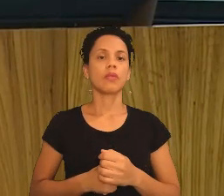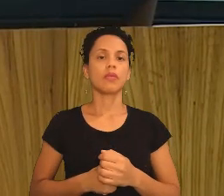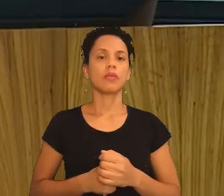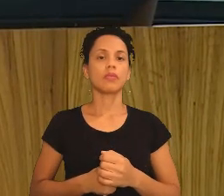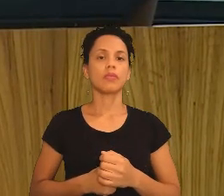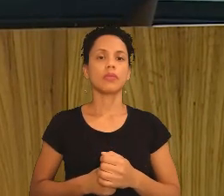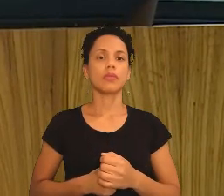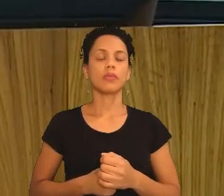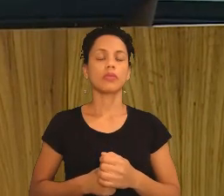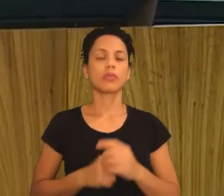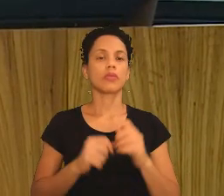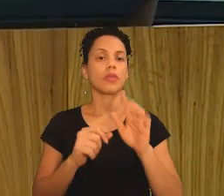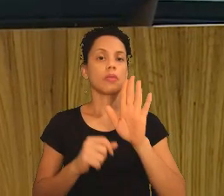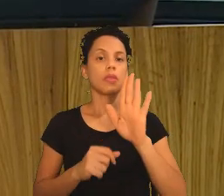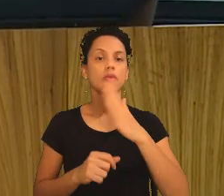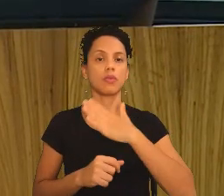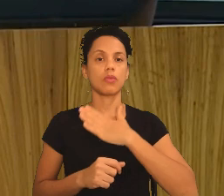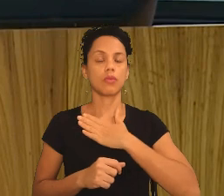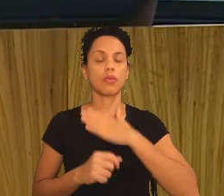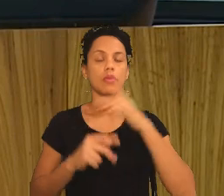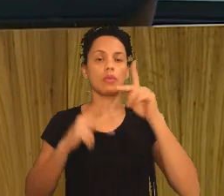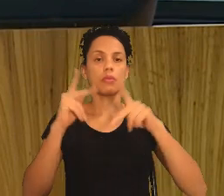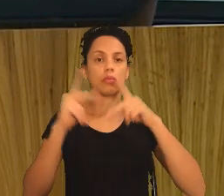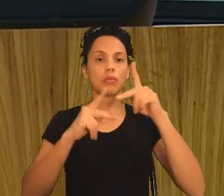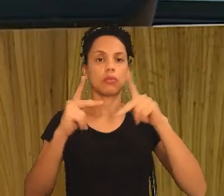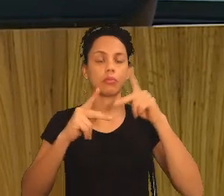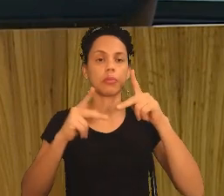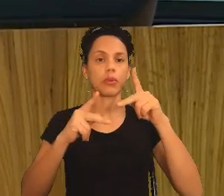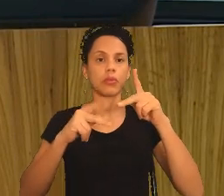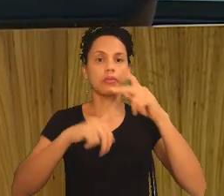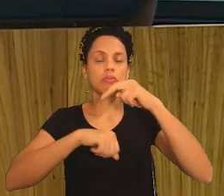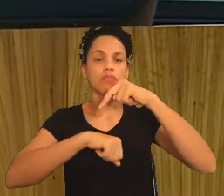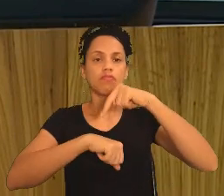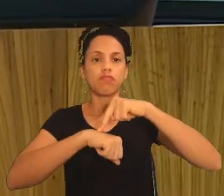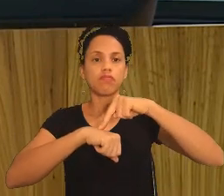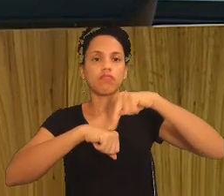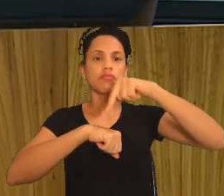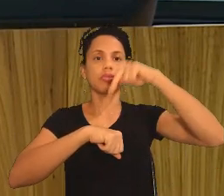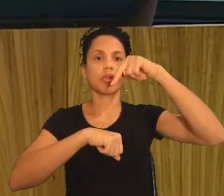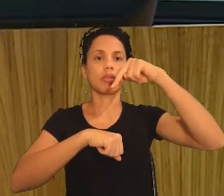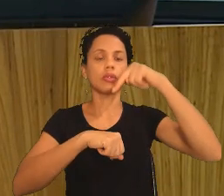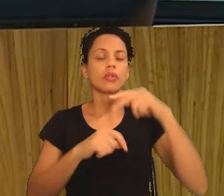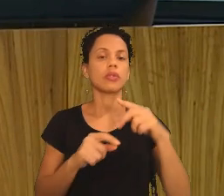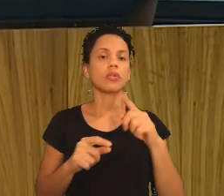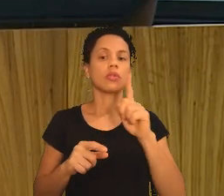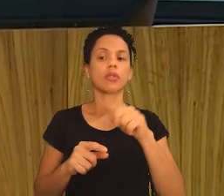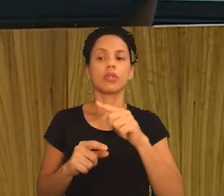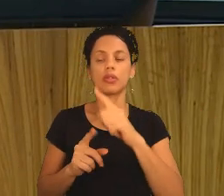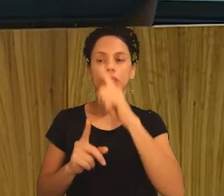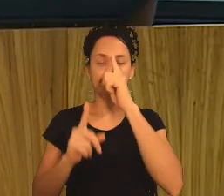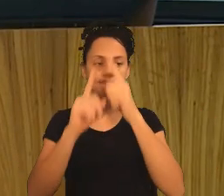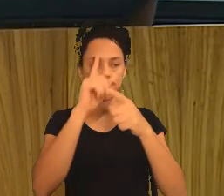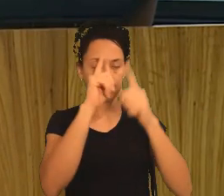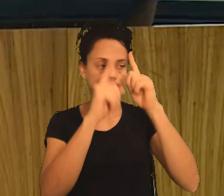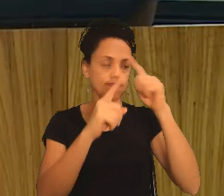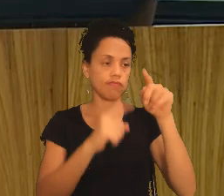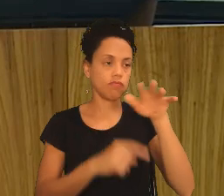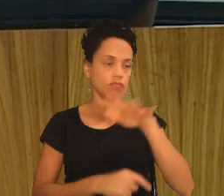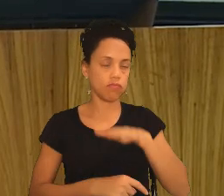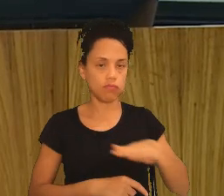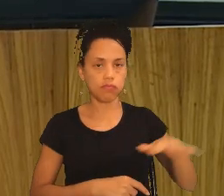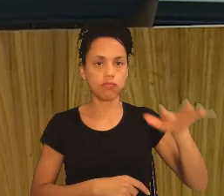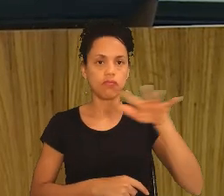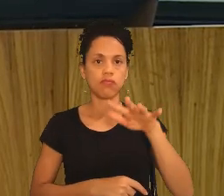atualmente morando na margem esquerda, próximo a 2 municípios, chamado Resplendor e Conselheiro Pena.